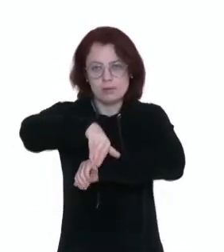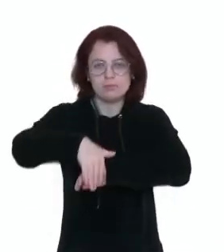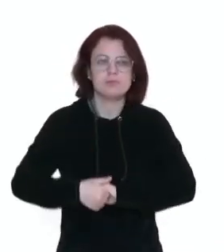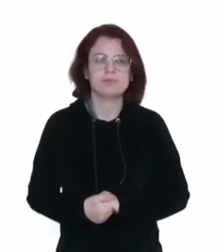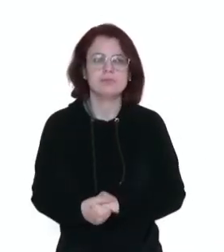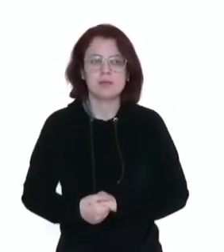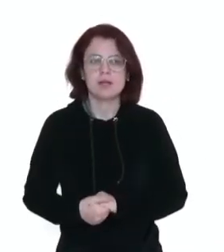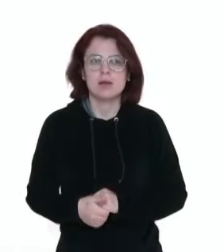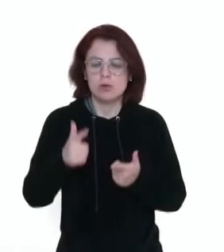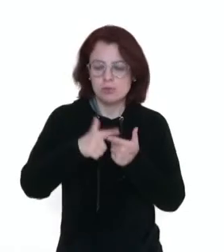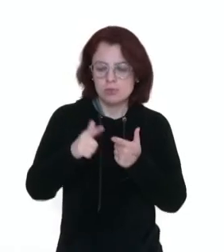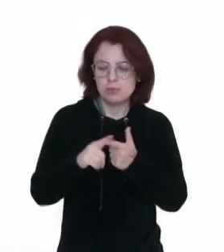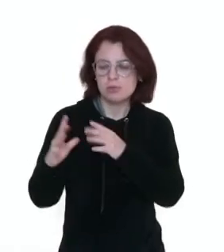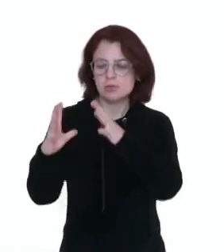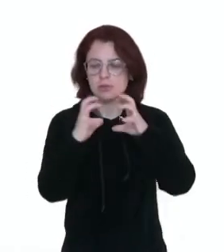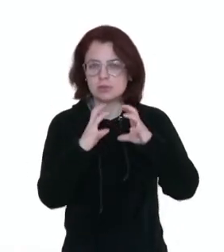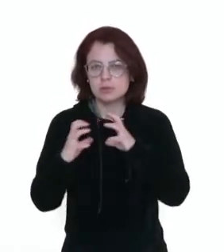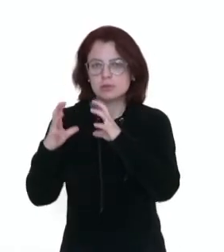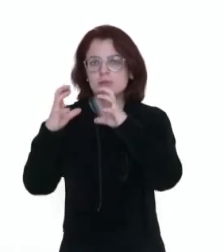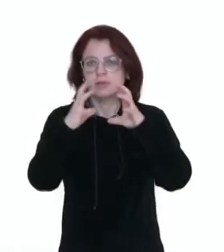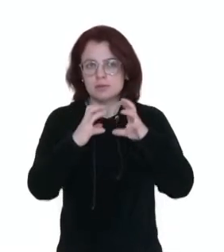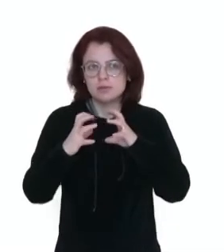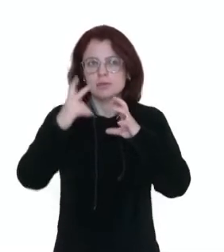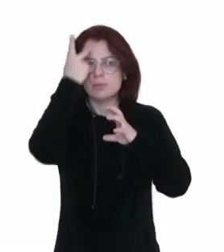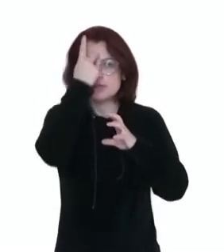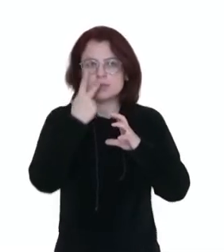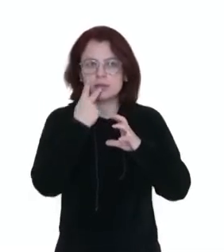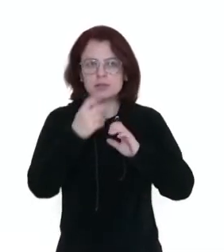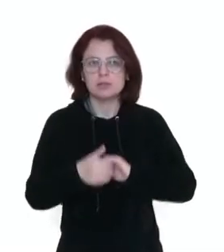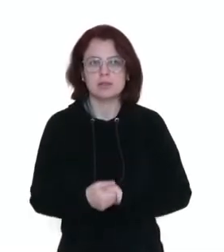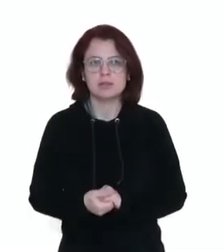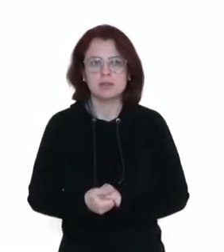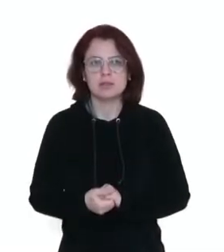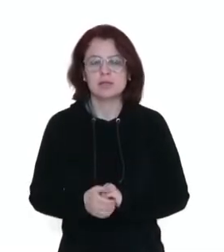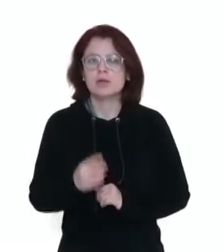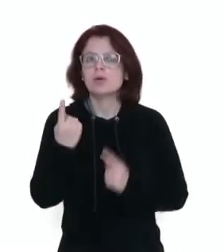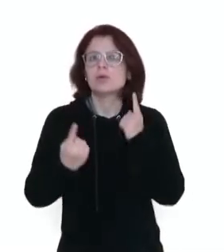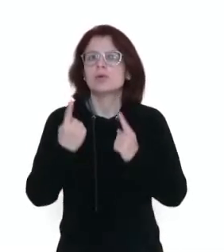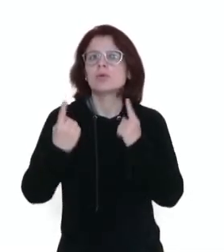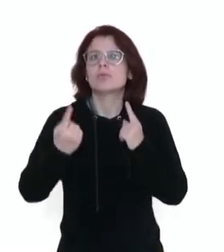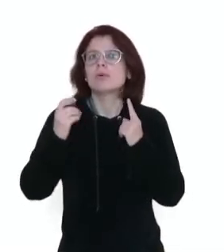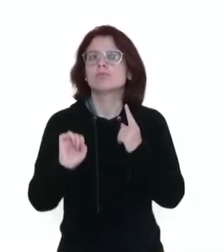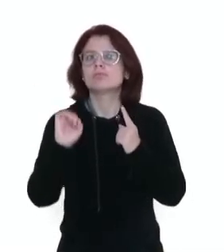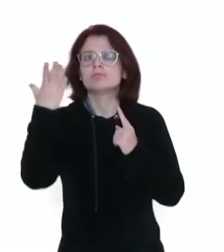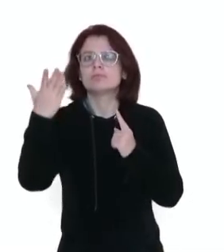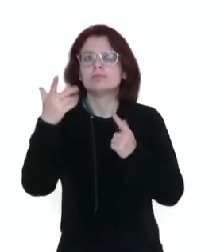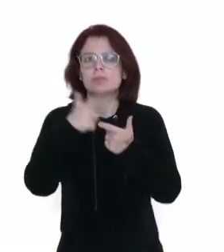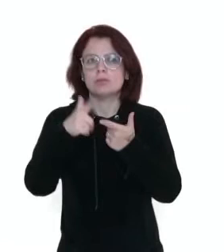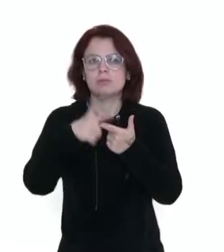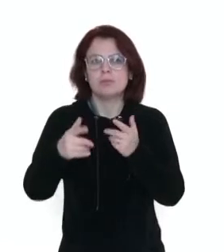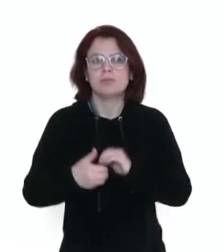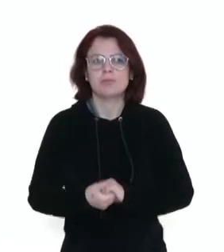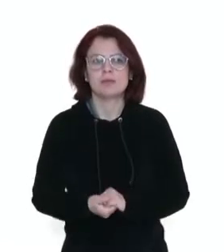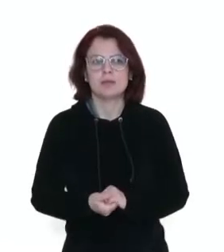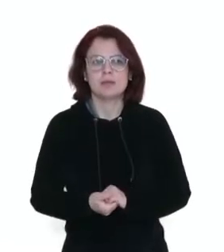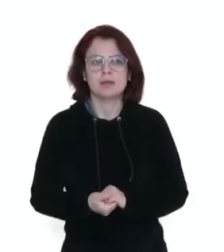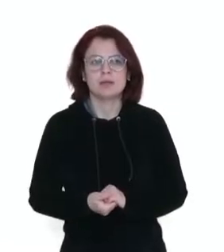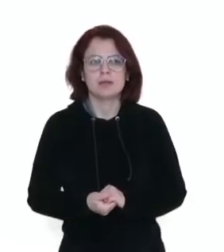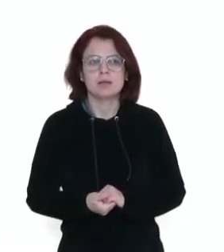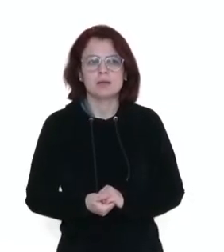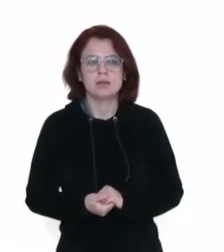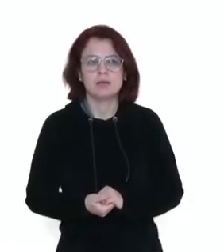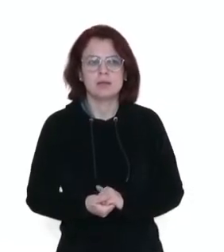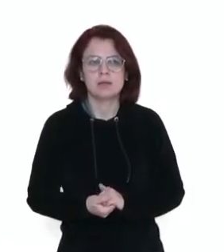um conflito vivido pelos personagens, né? Então, qual poderia ser uma situação problema da história?